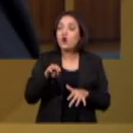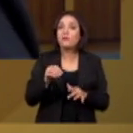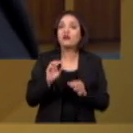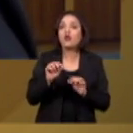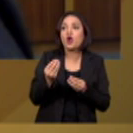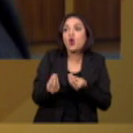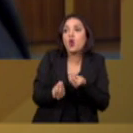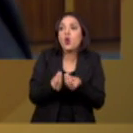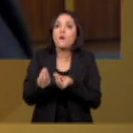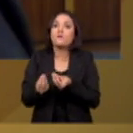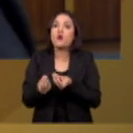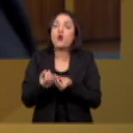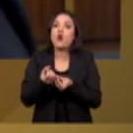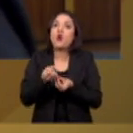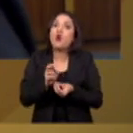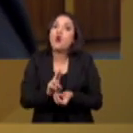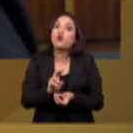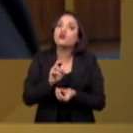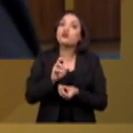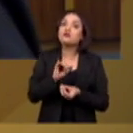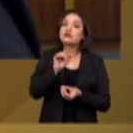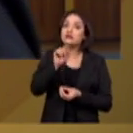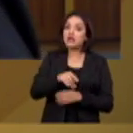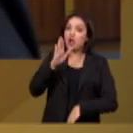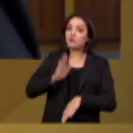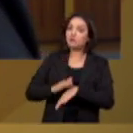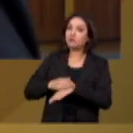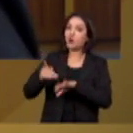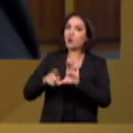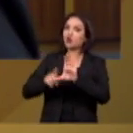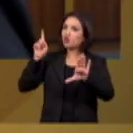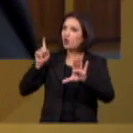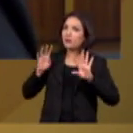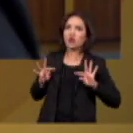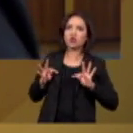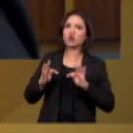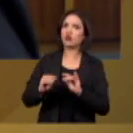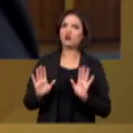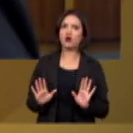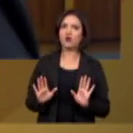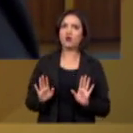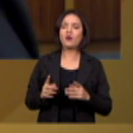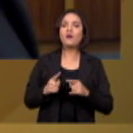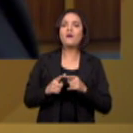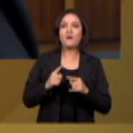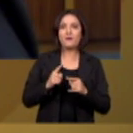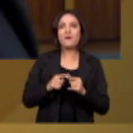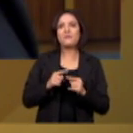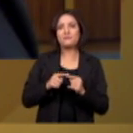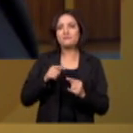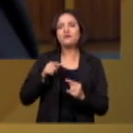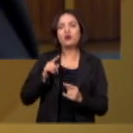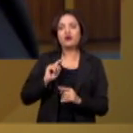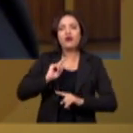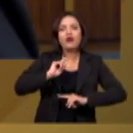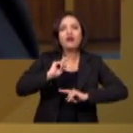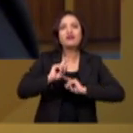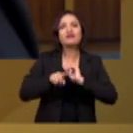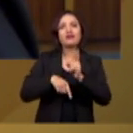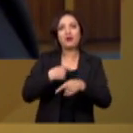ou se é uma autonomia plena o que isso fará diferença prática relevante